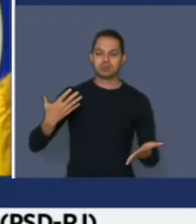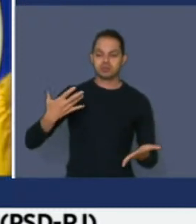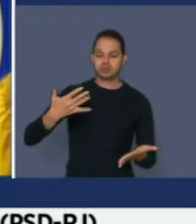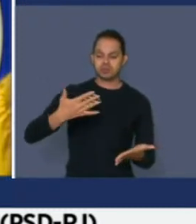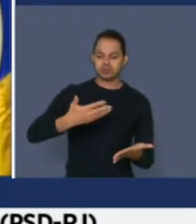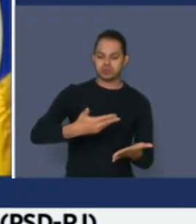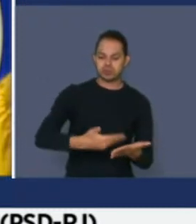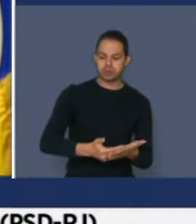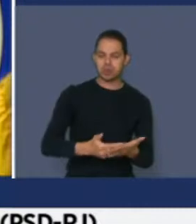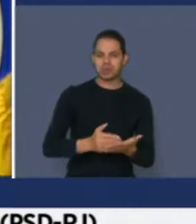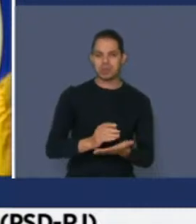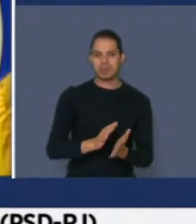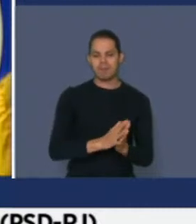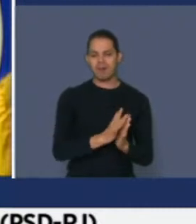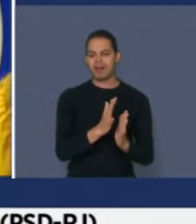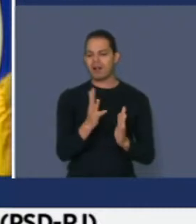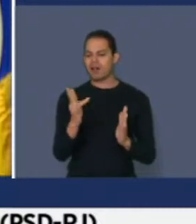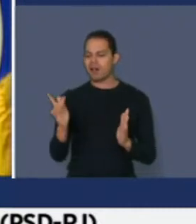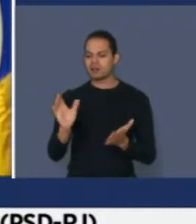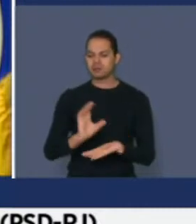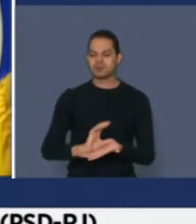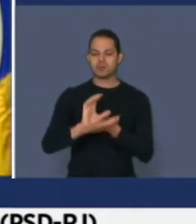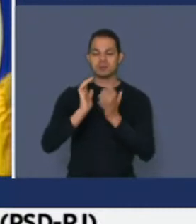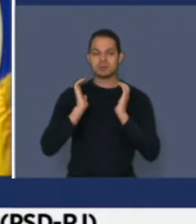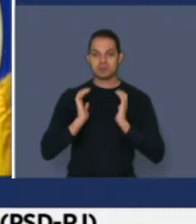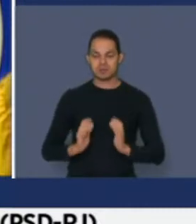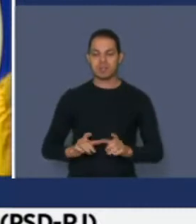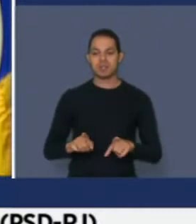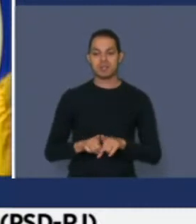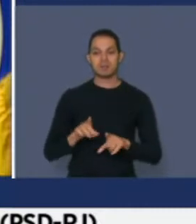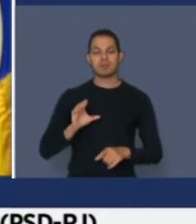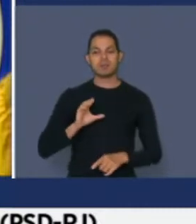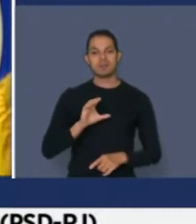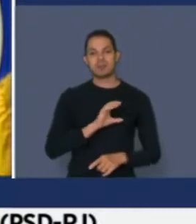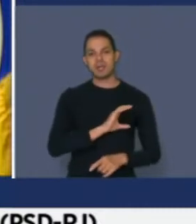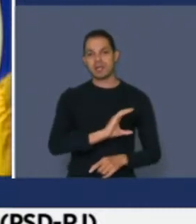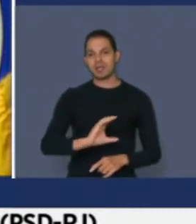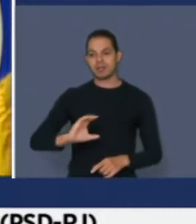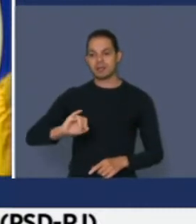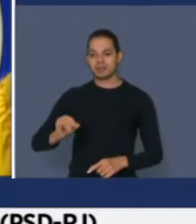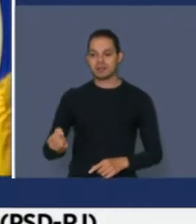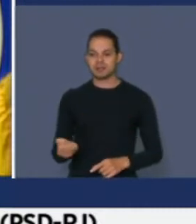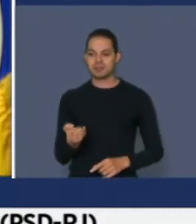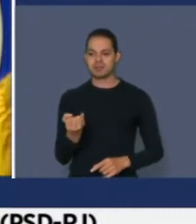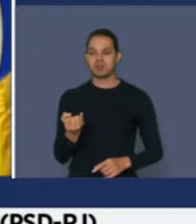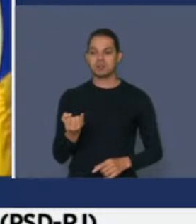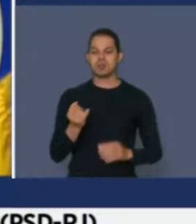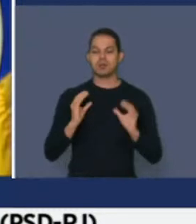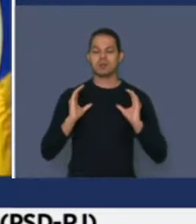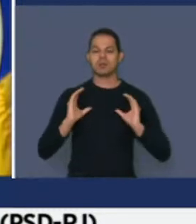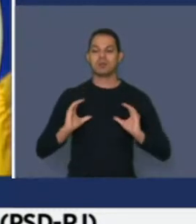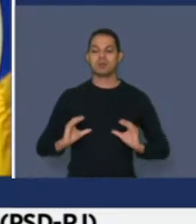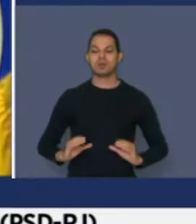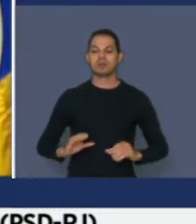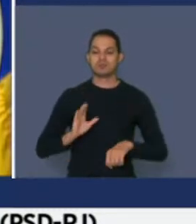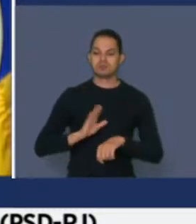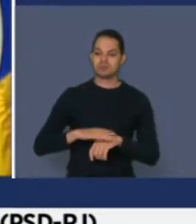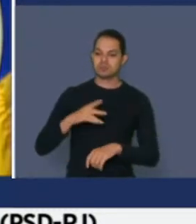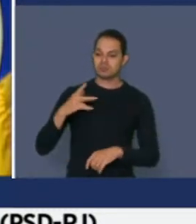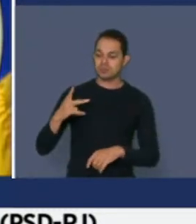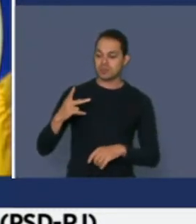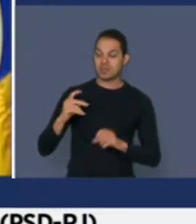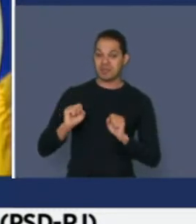todo o trâmite, e isso se estendeu no âmbito da Comissão de Constituição e Justiça, um comportamento por parte da